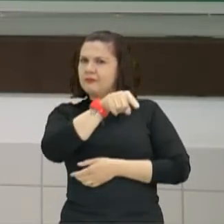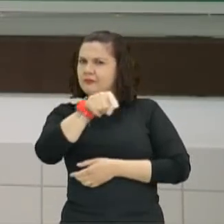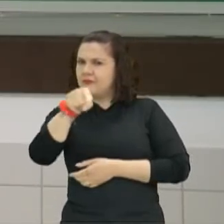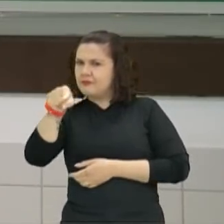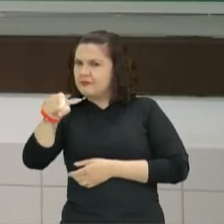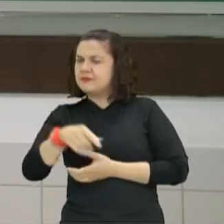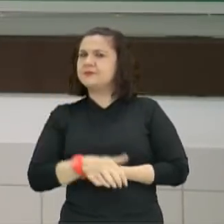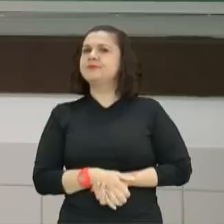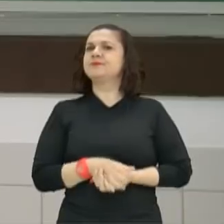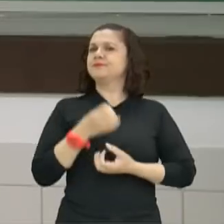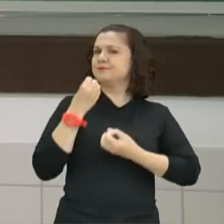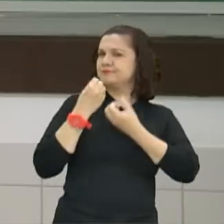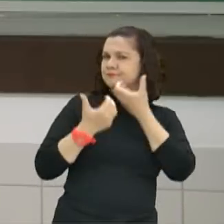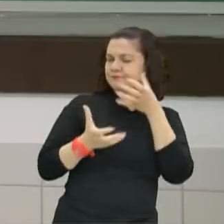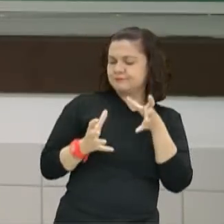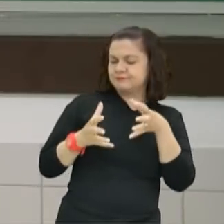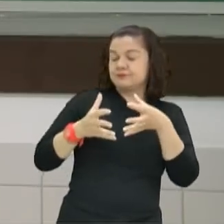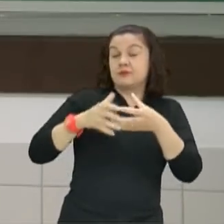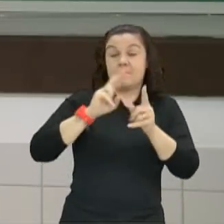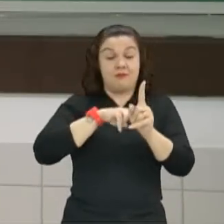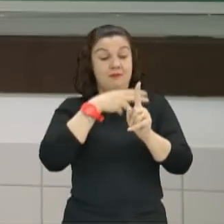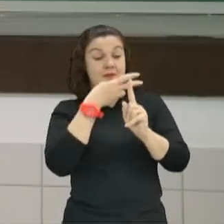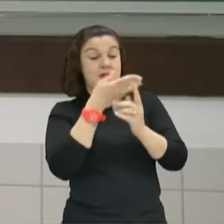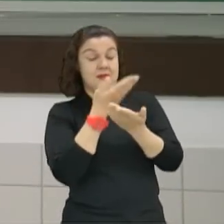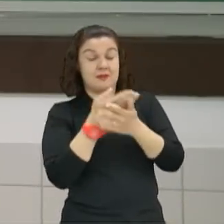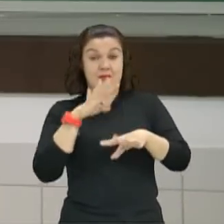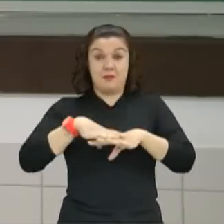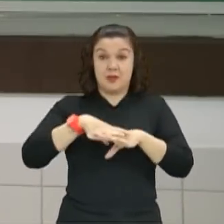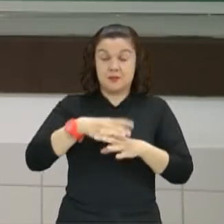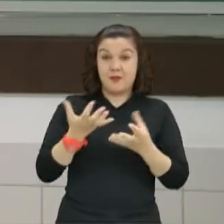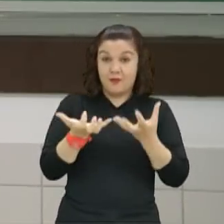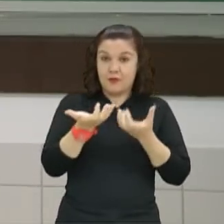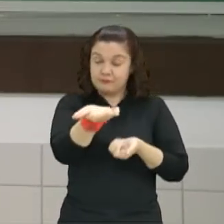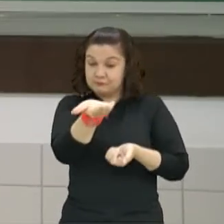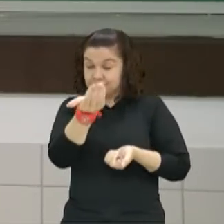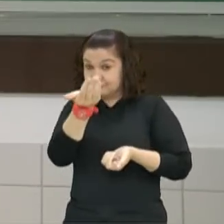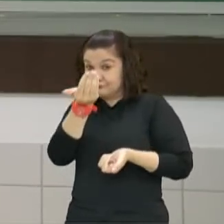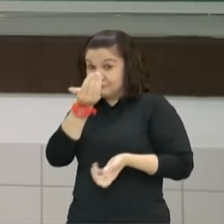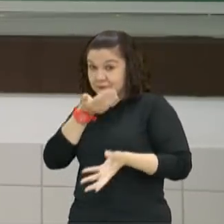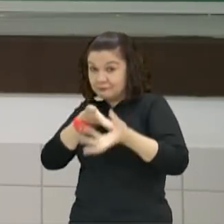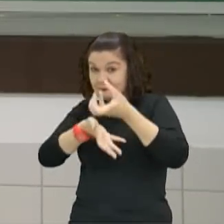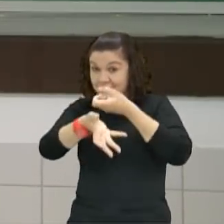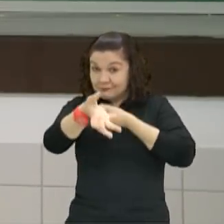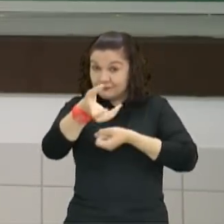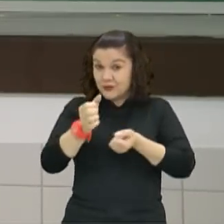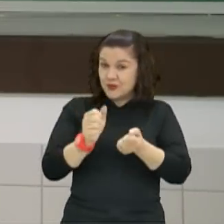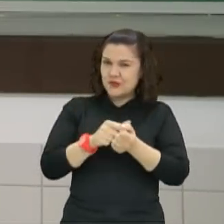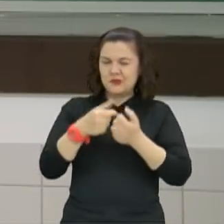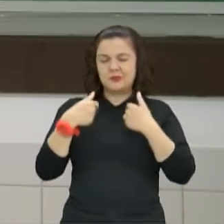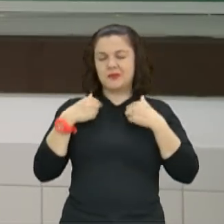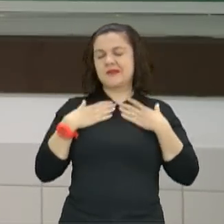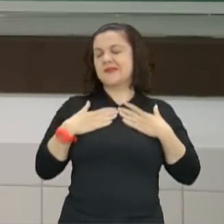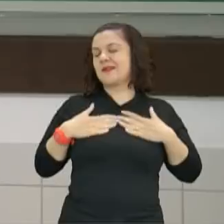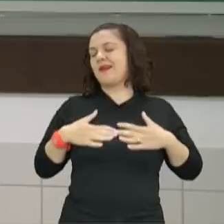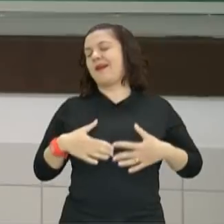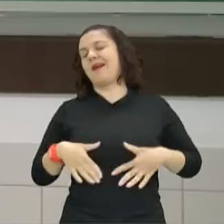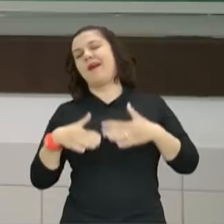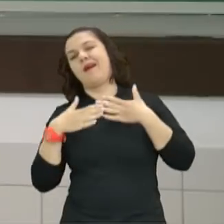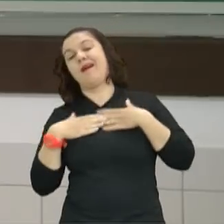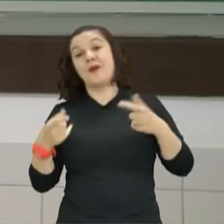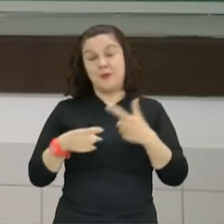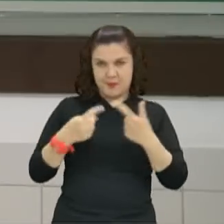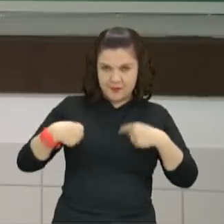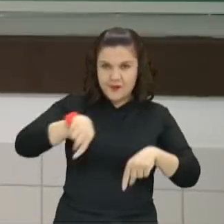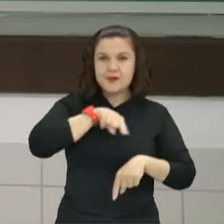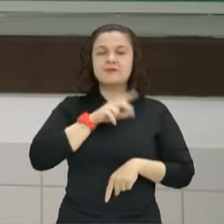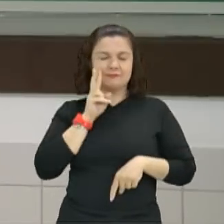Rapaziada, galera do bem, nós temos mais uma aula e eu quero que você venha aqui me acompanhar de maneira tranquila, boa, que nós vamos